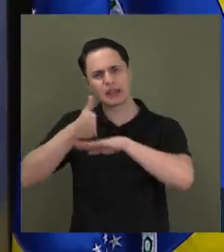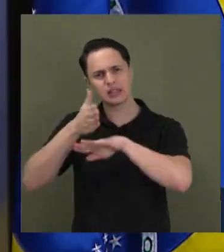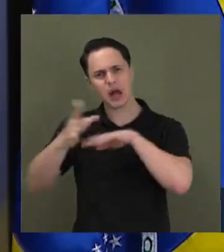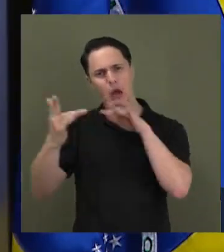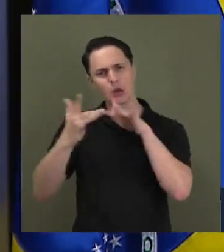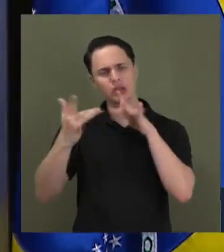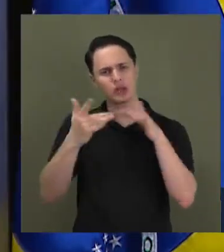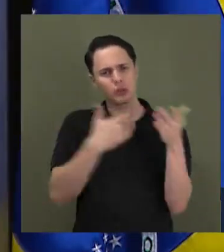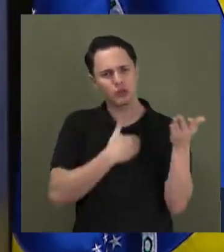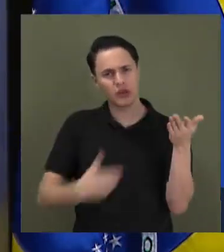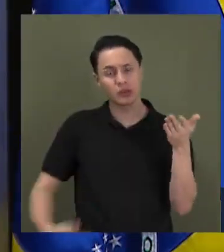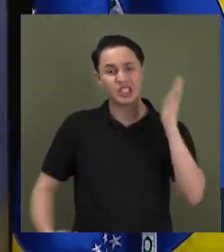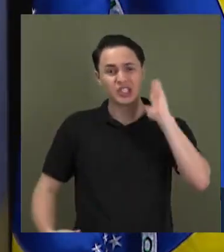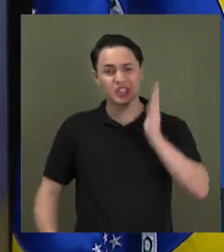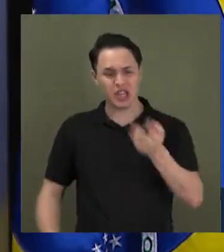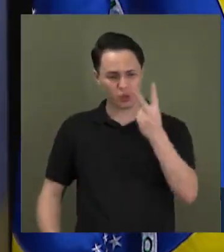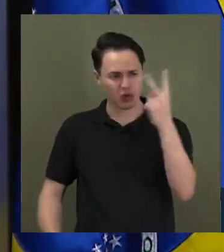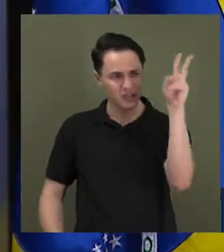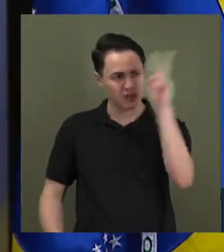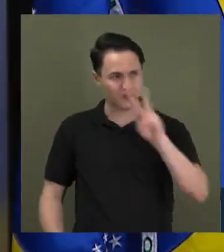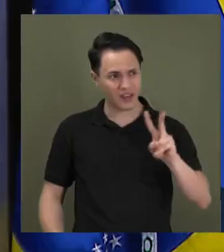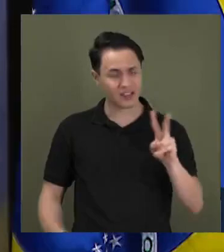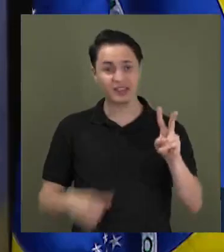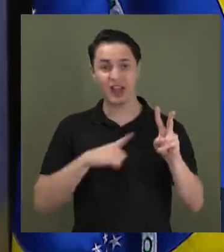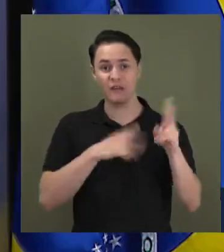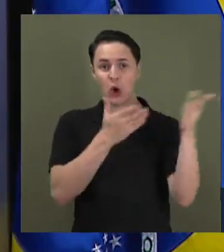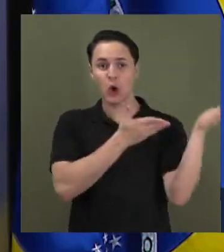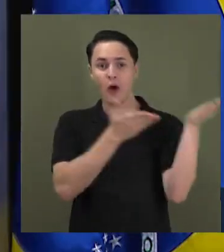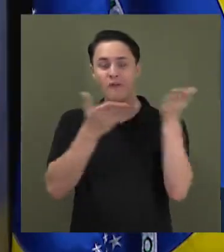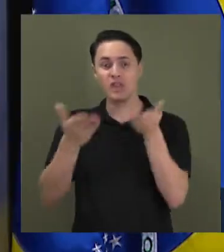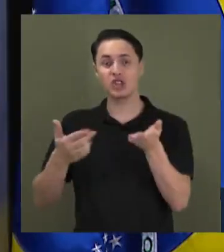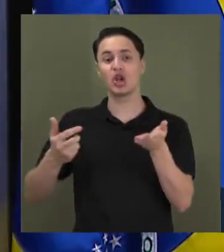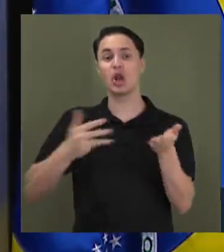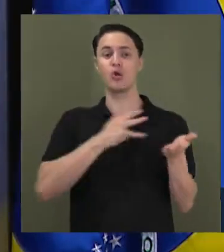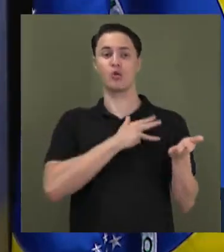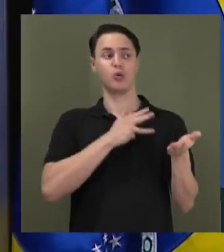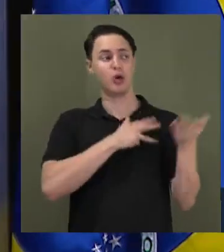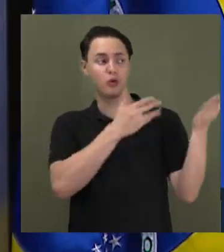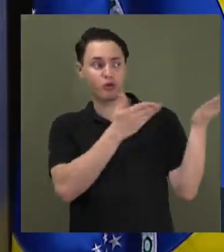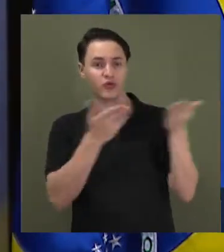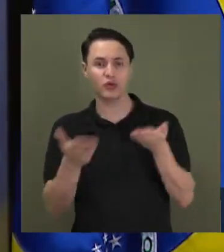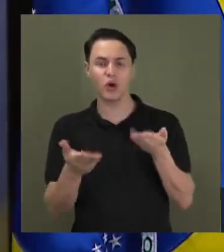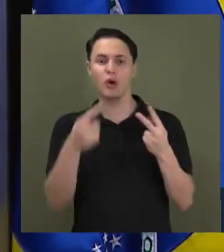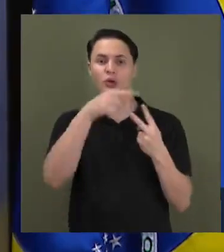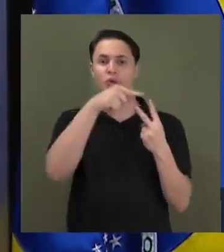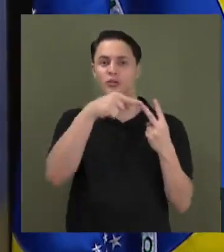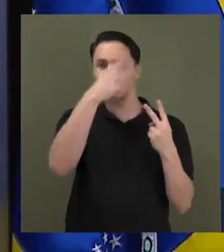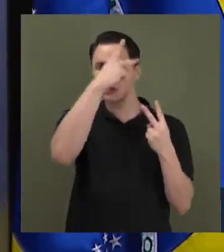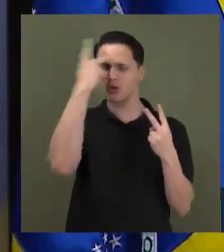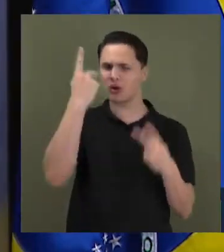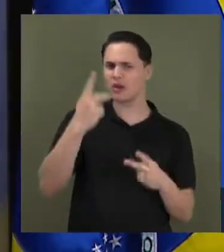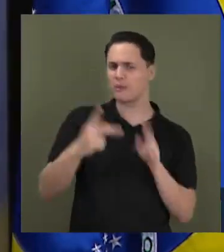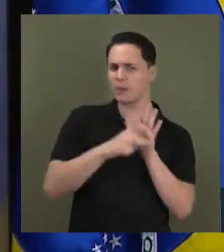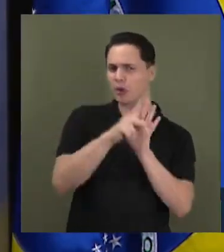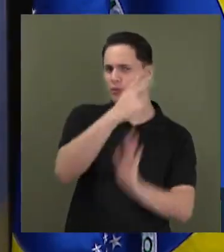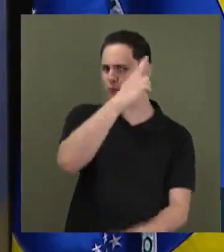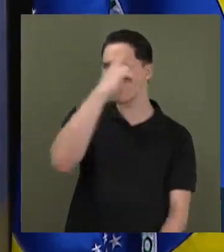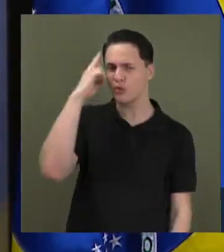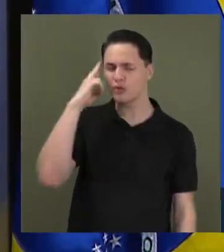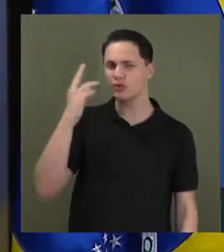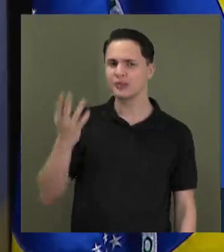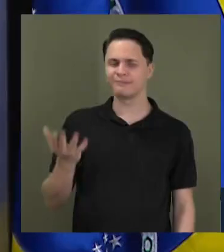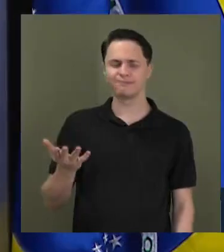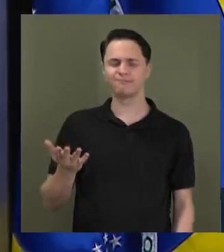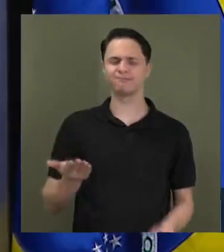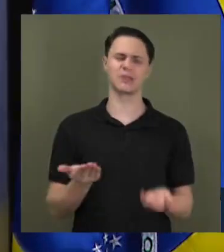2 vezes pelo governo federal, o governo Lula. Então são 2 pesos e 2 medidas inaceitáveis para a